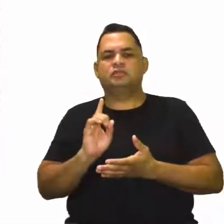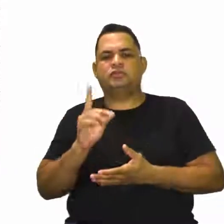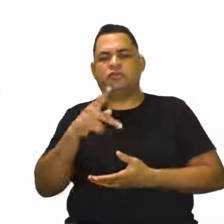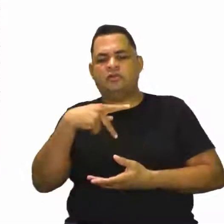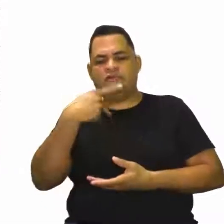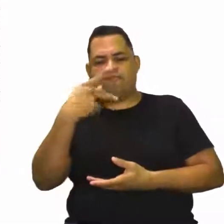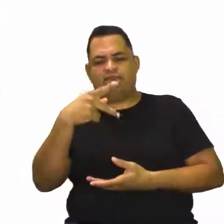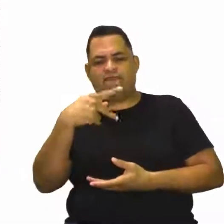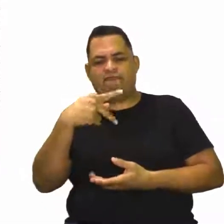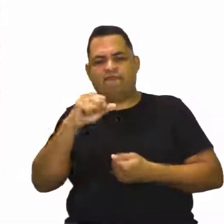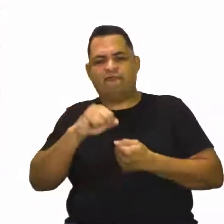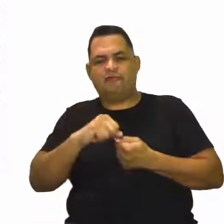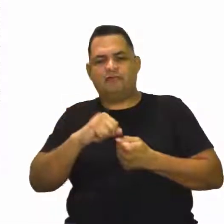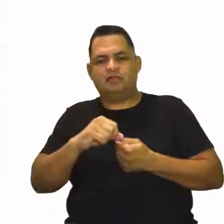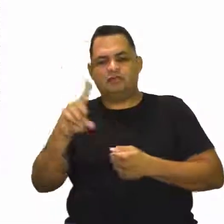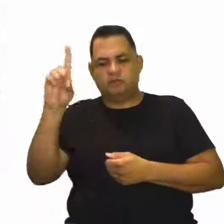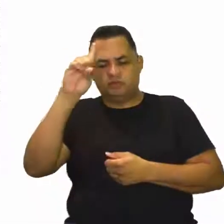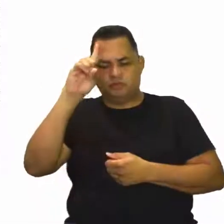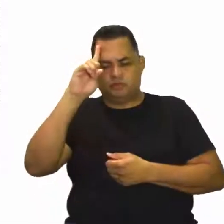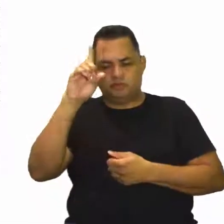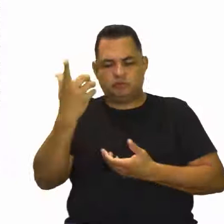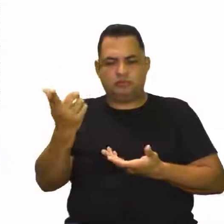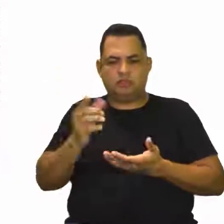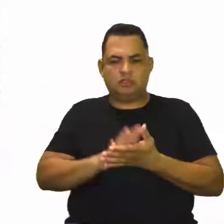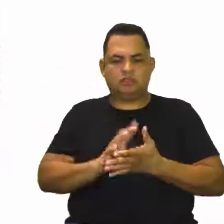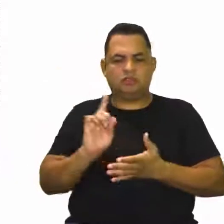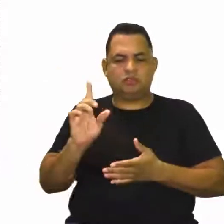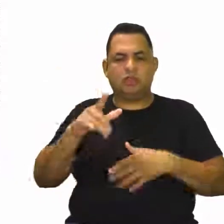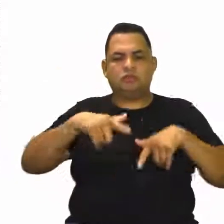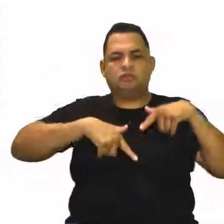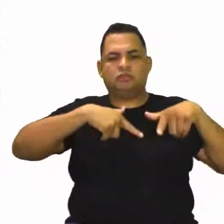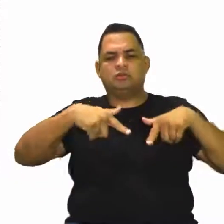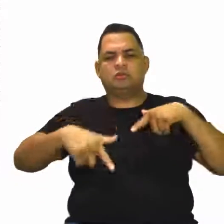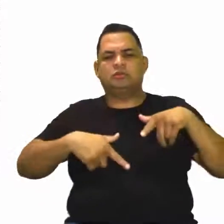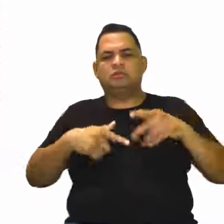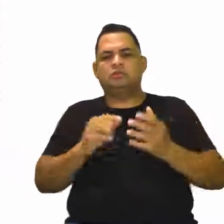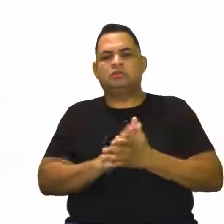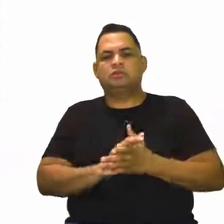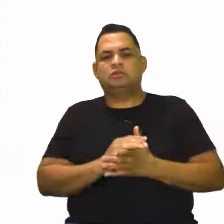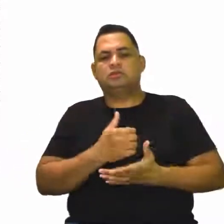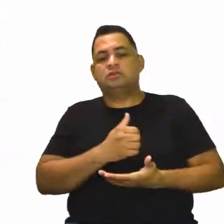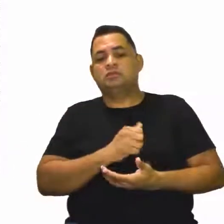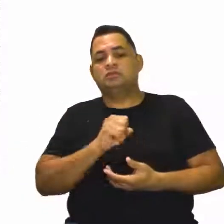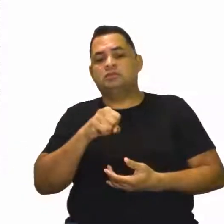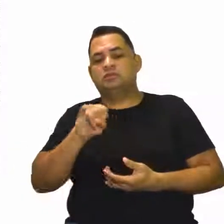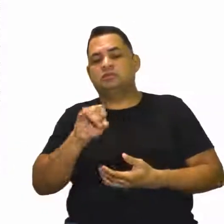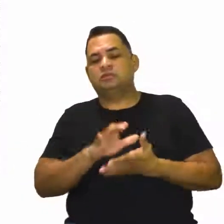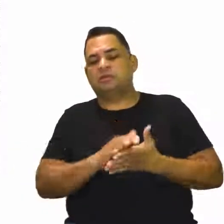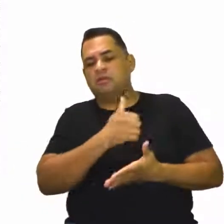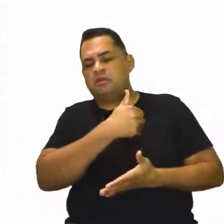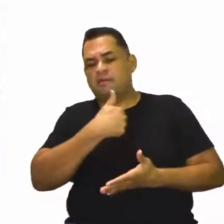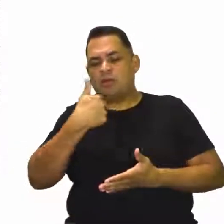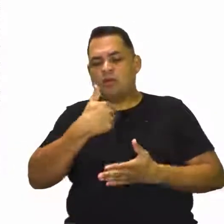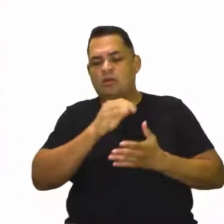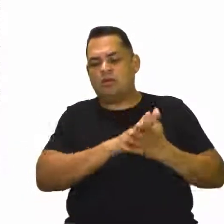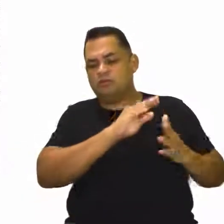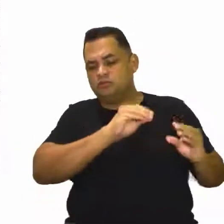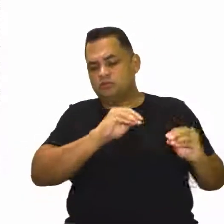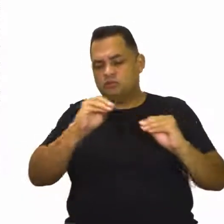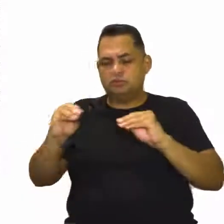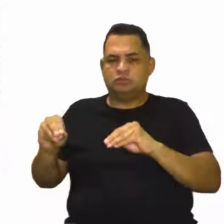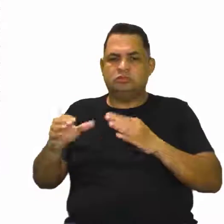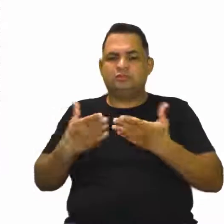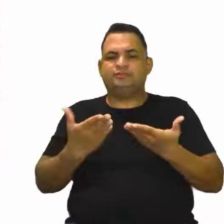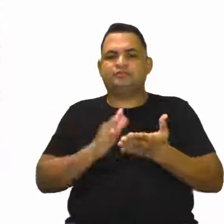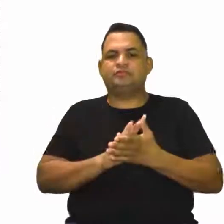dia a dia, não conta somente o que eu faço no trabalho, é lógico que se eu aprimorar o deslocamento já é alguma coisa, mas eu